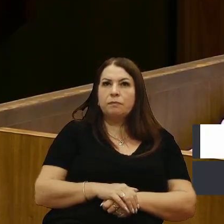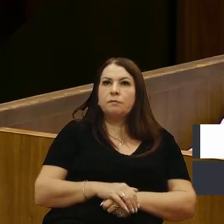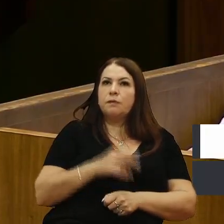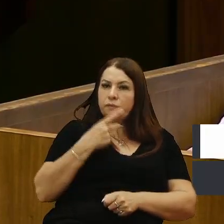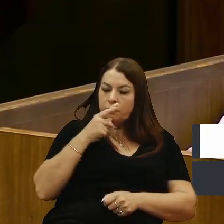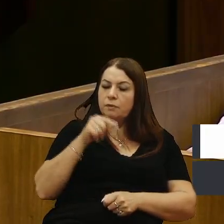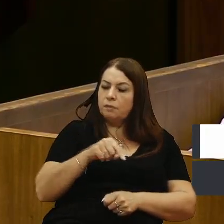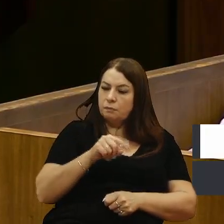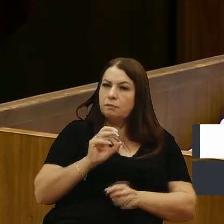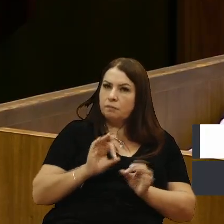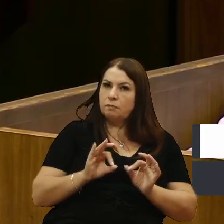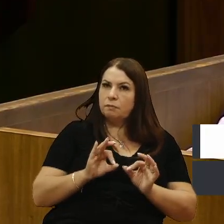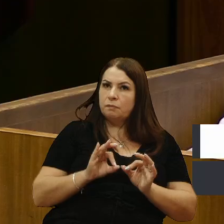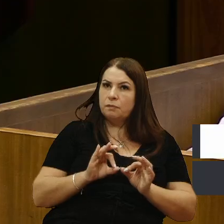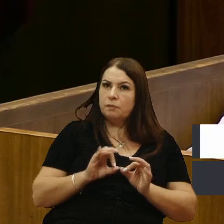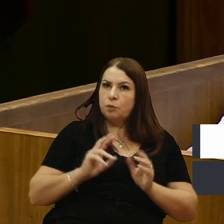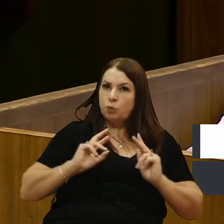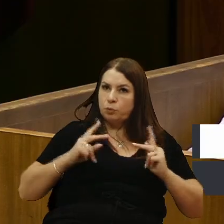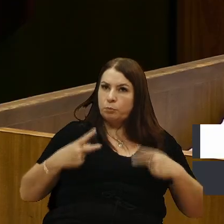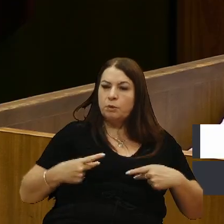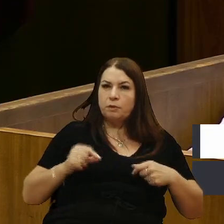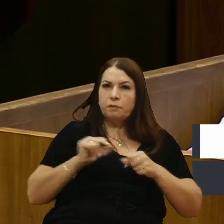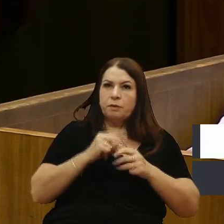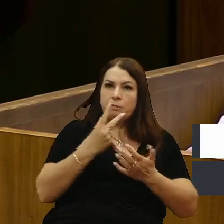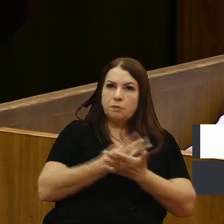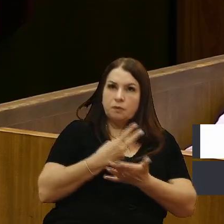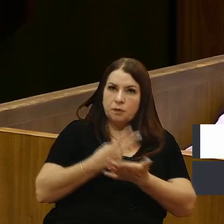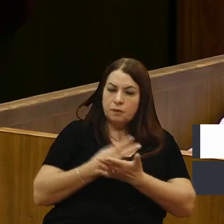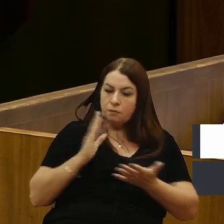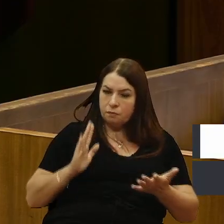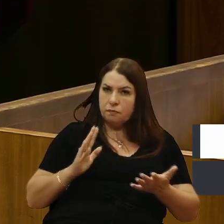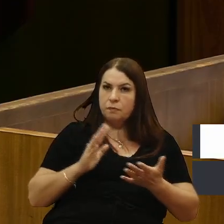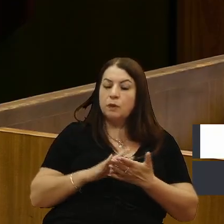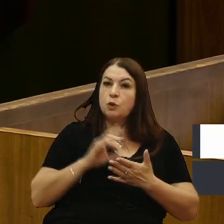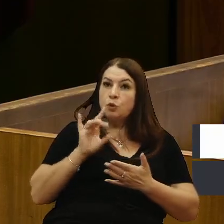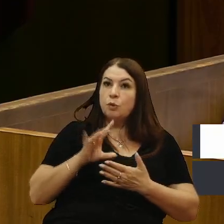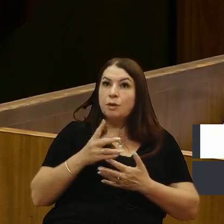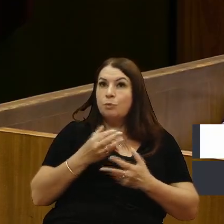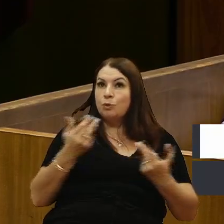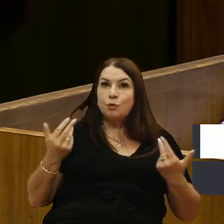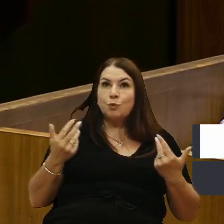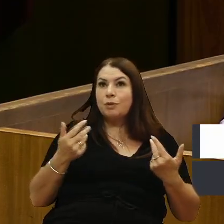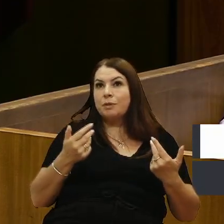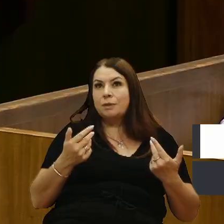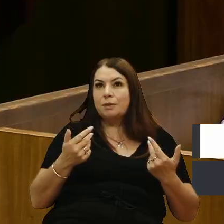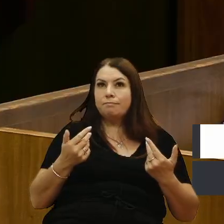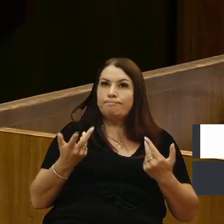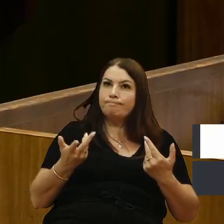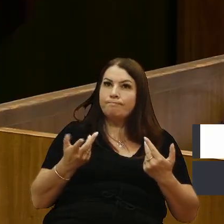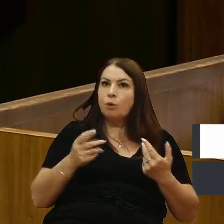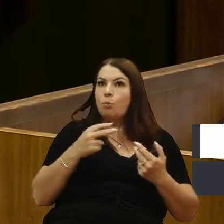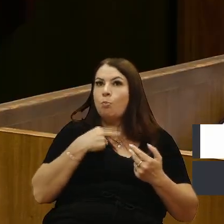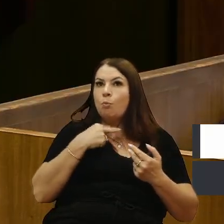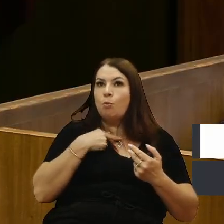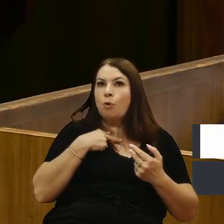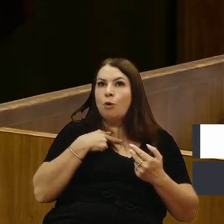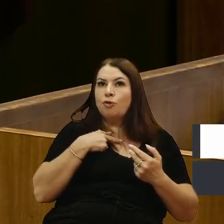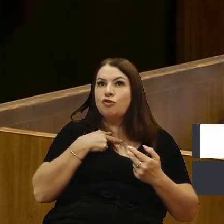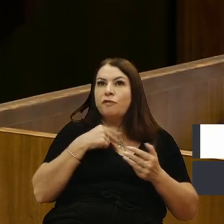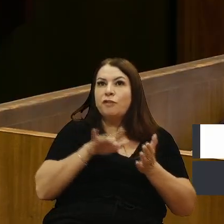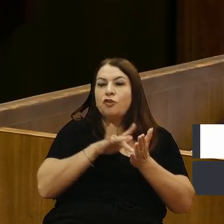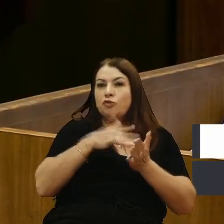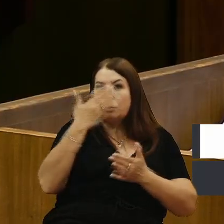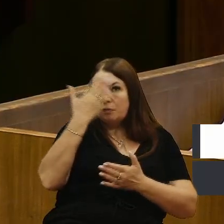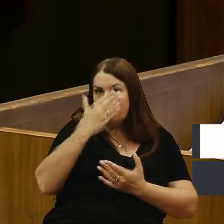questão, porque somos humanos e cometemos erros. Só que muitas coisas a gente simplesmente não pode passar o pano.